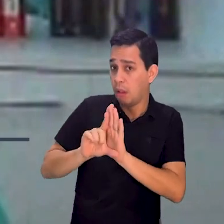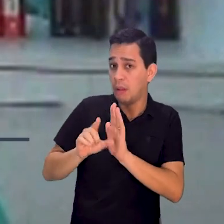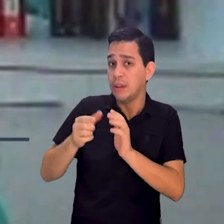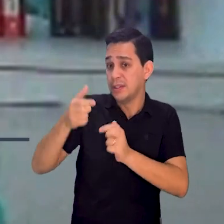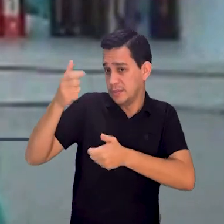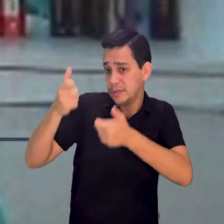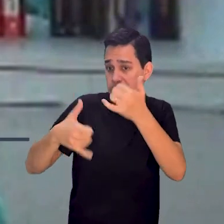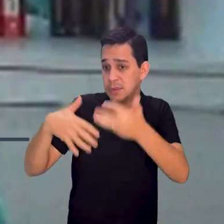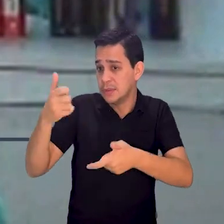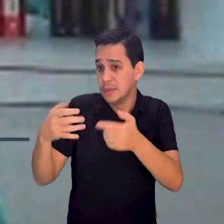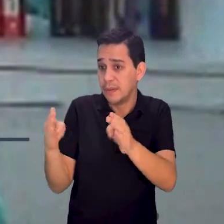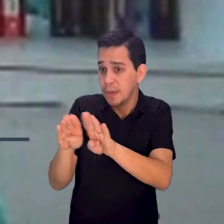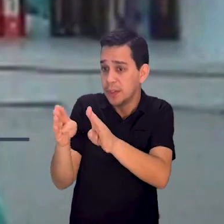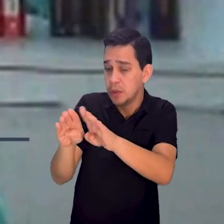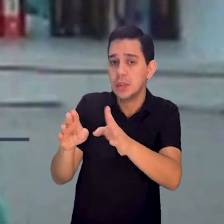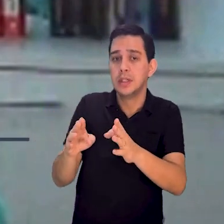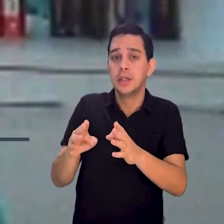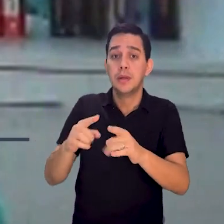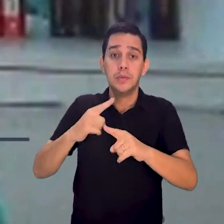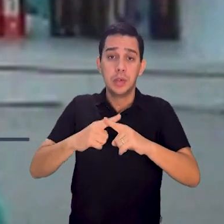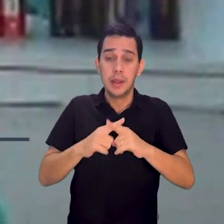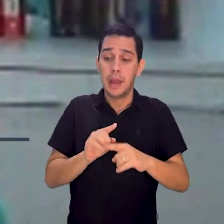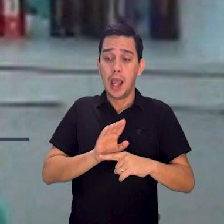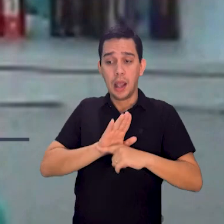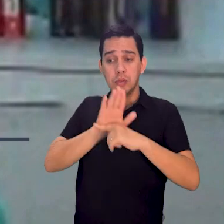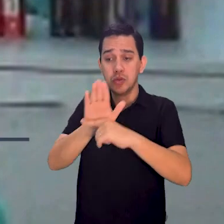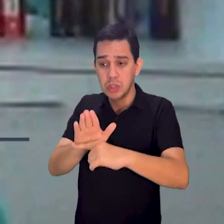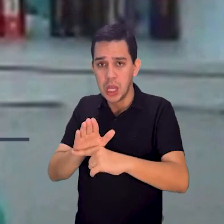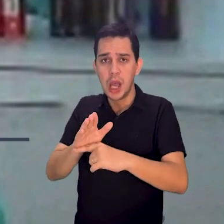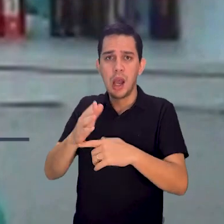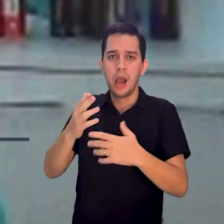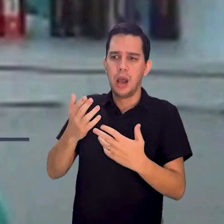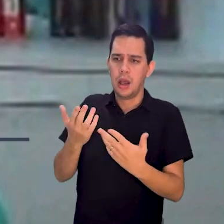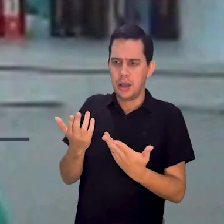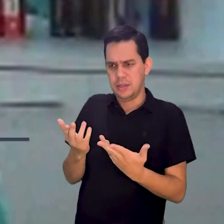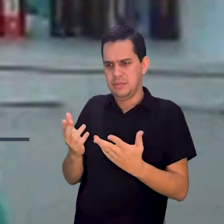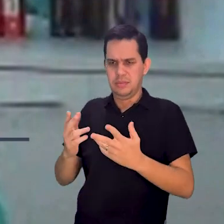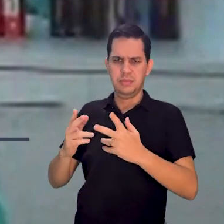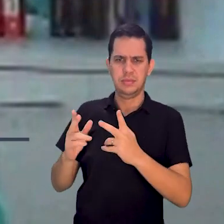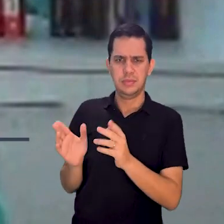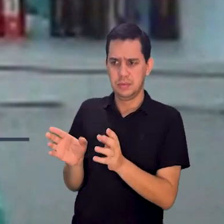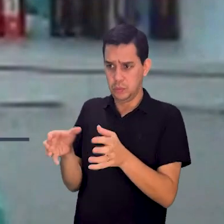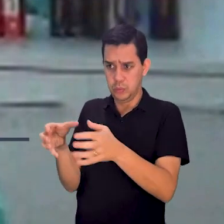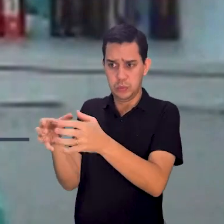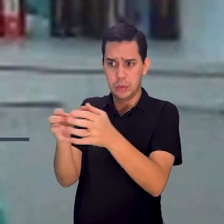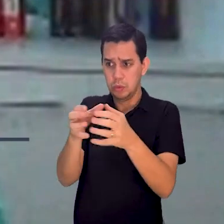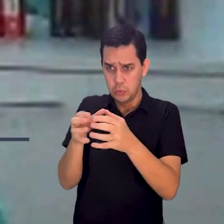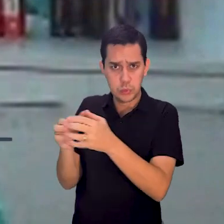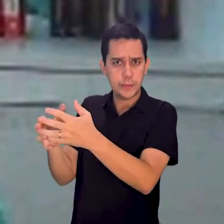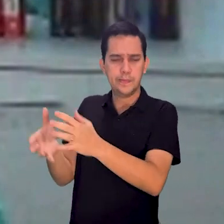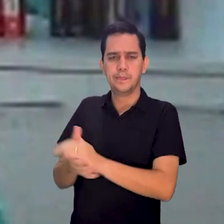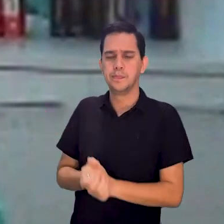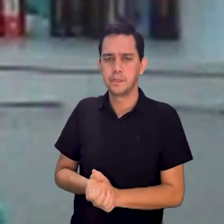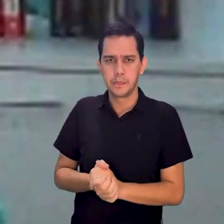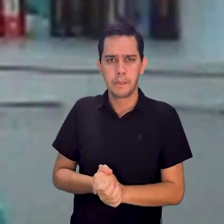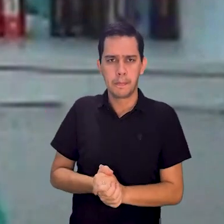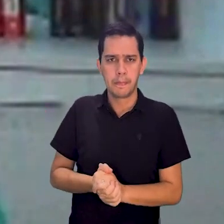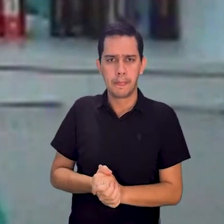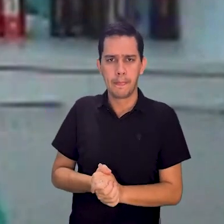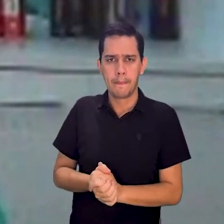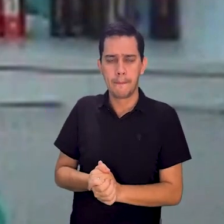visando implementar e aplicar a política pública da forma correta, iniciou seu trabalho junto a essa